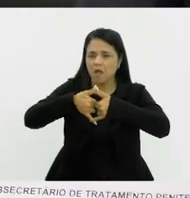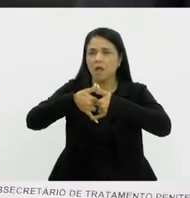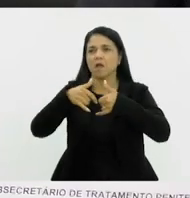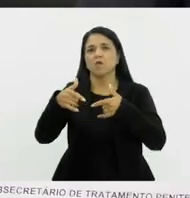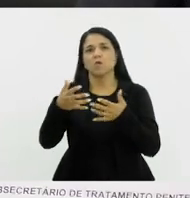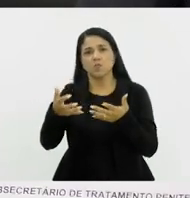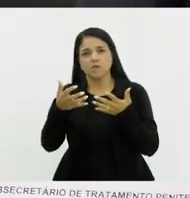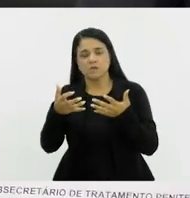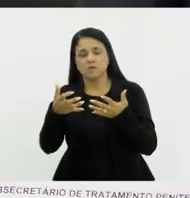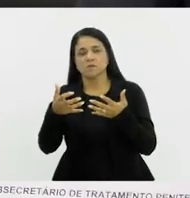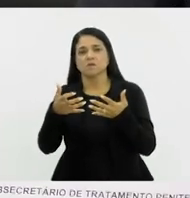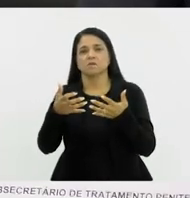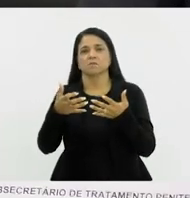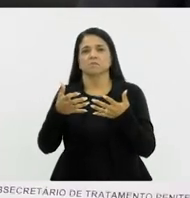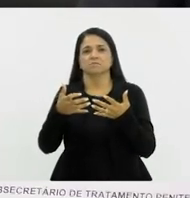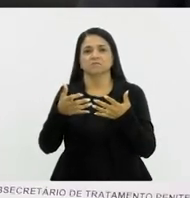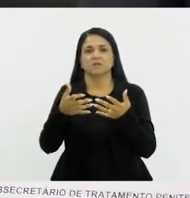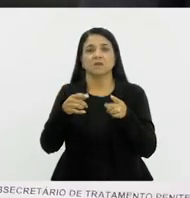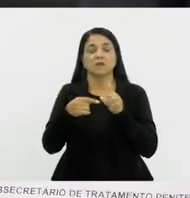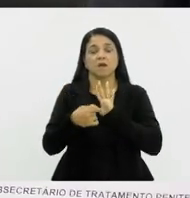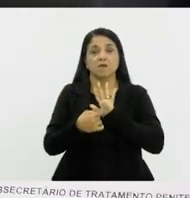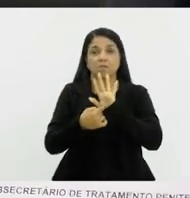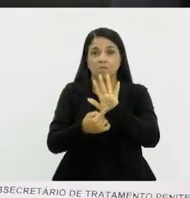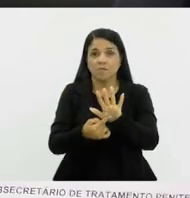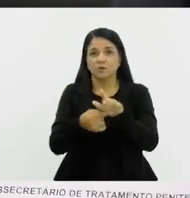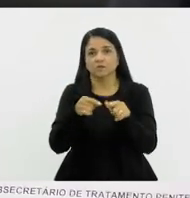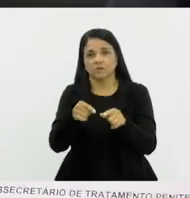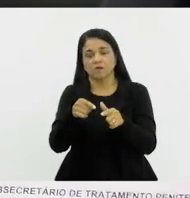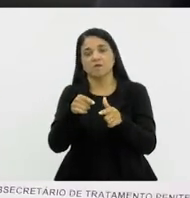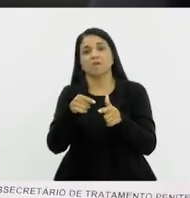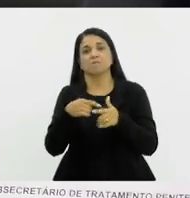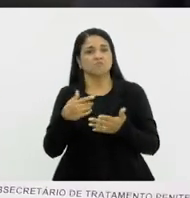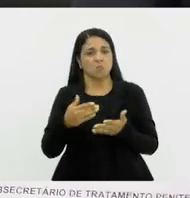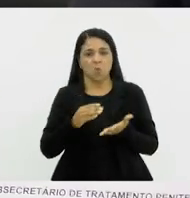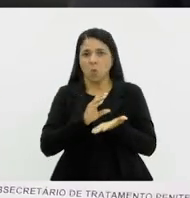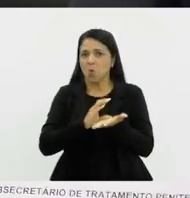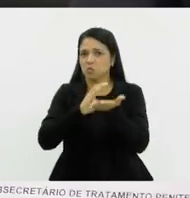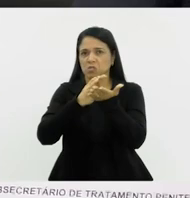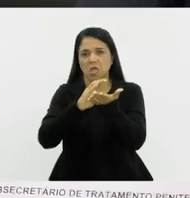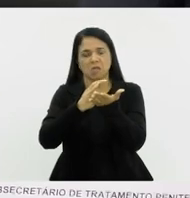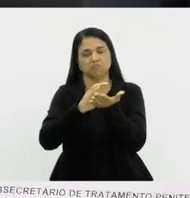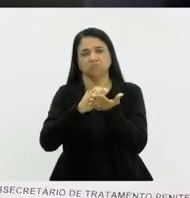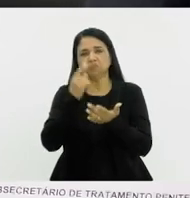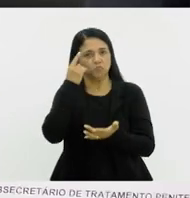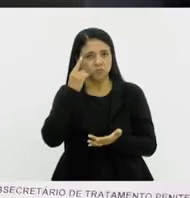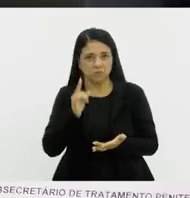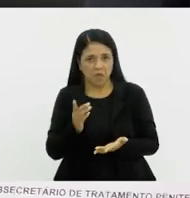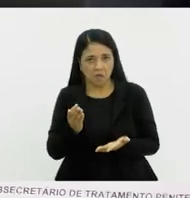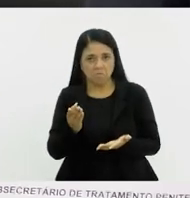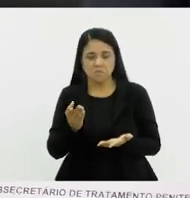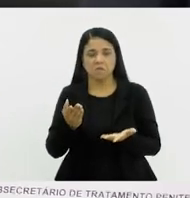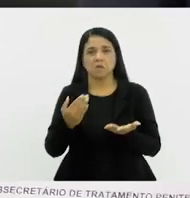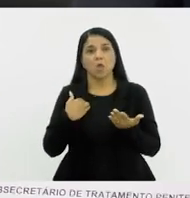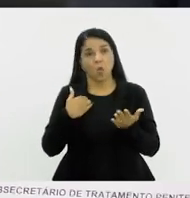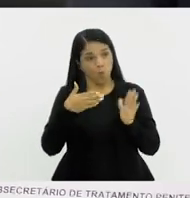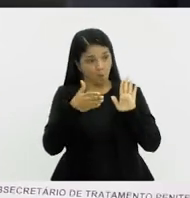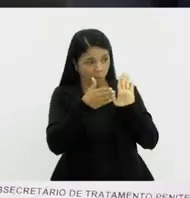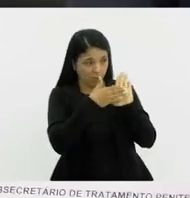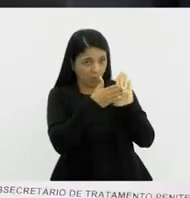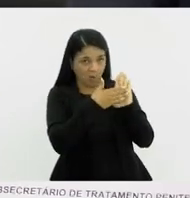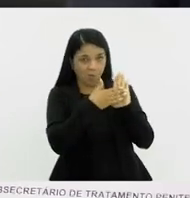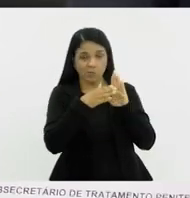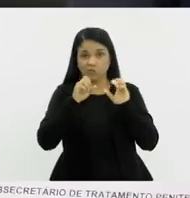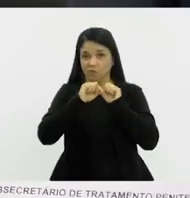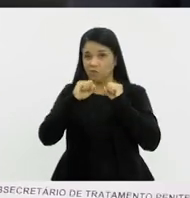essa questão, que não foi apresentada ao Conselho Estadual de Saúde, então aqui eu já estou propondo o fórum,